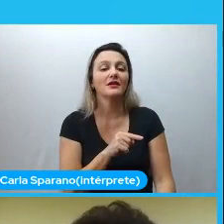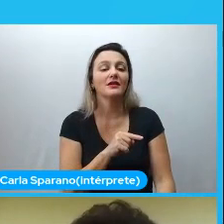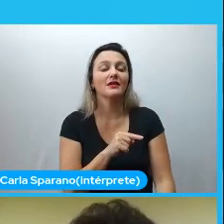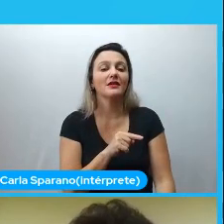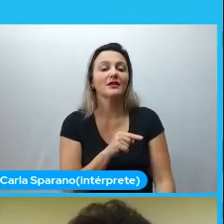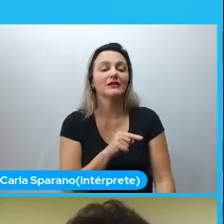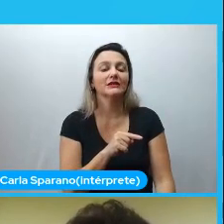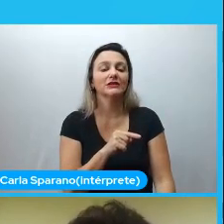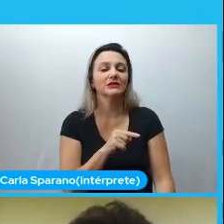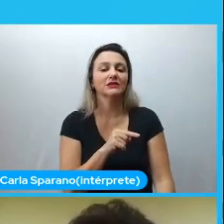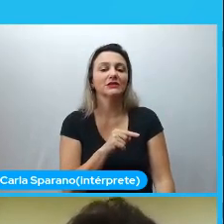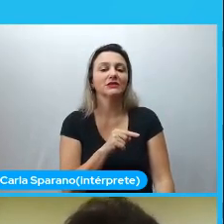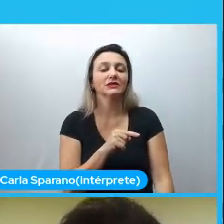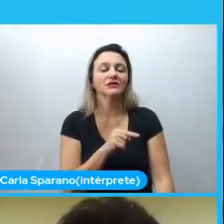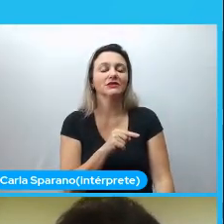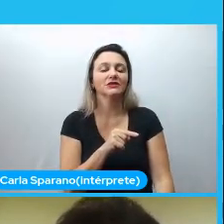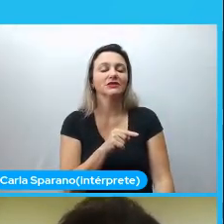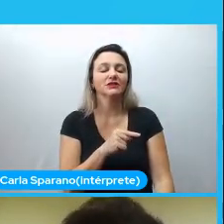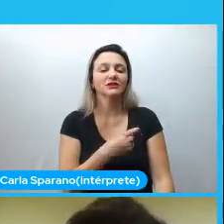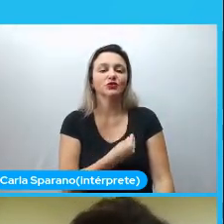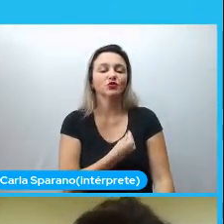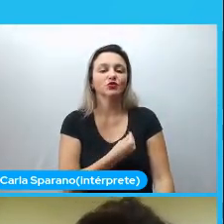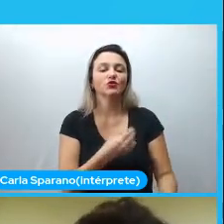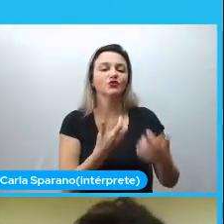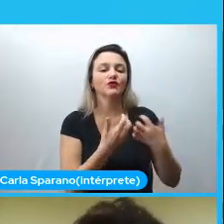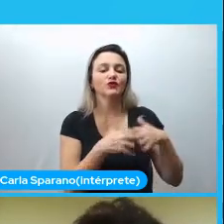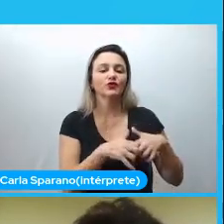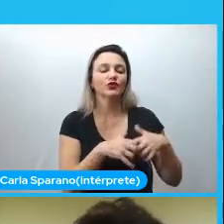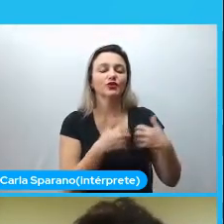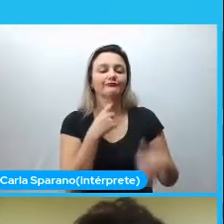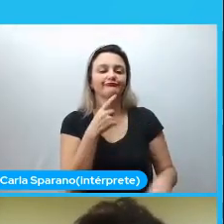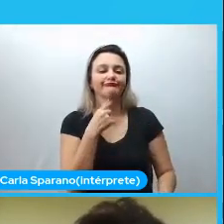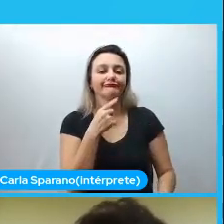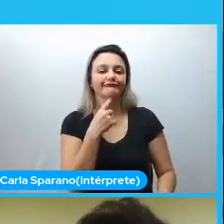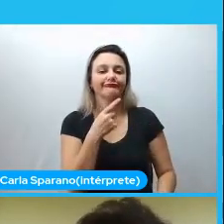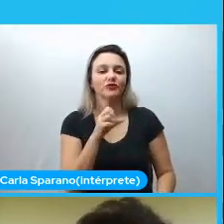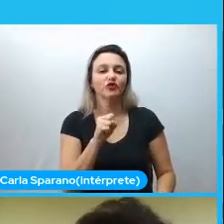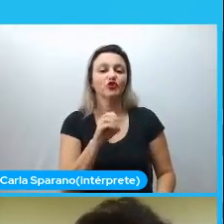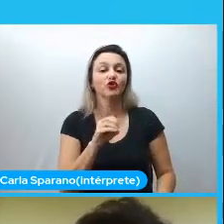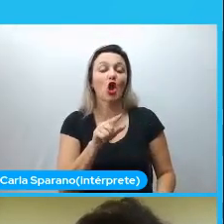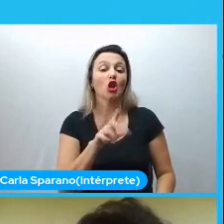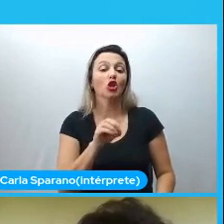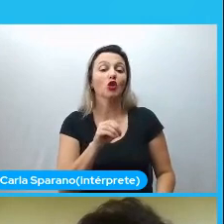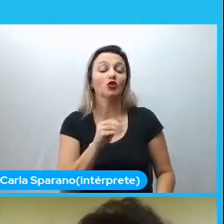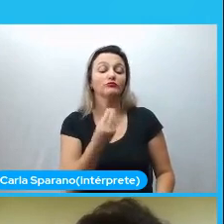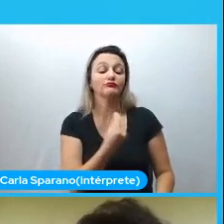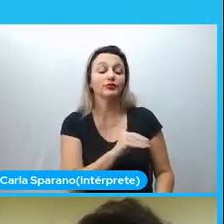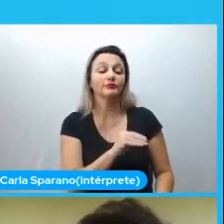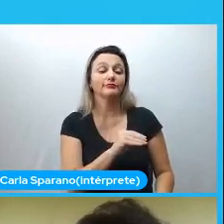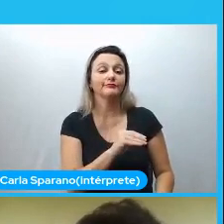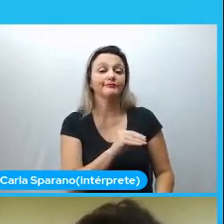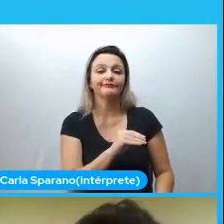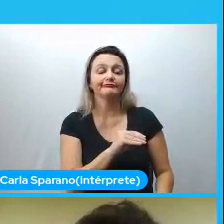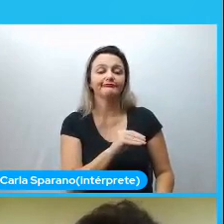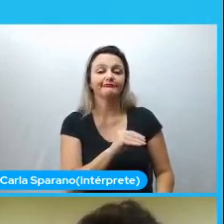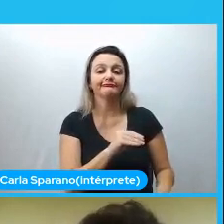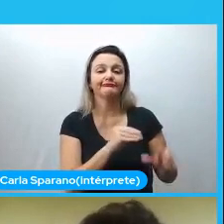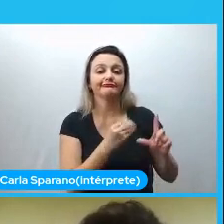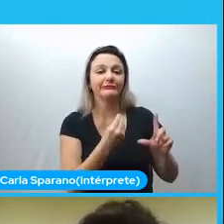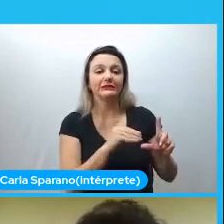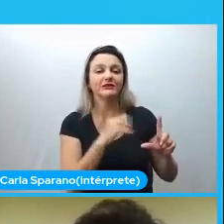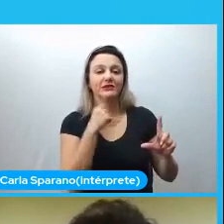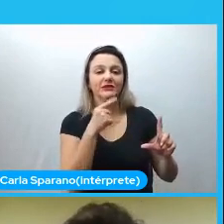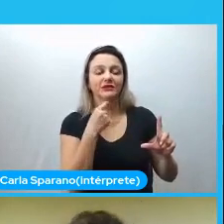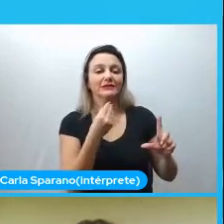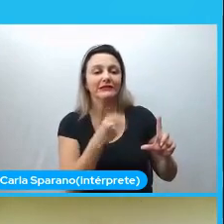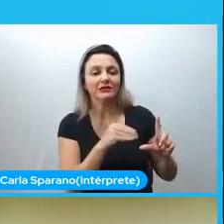Não funcionou. O Live Code tem essas coisas, gente. Não funcionou o lance do solo ali, não sei por quê, não vou entender agora. Então,